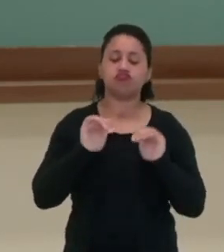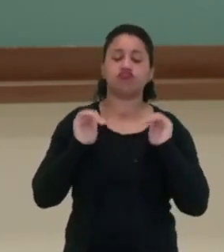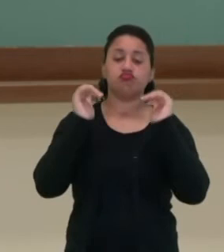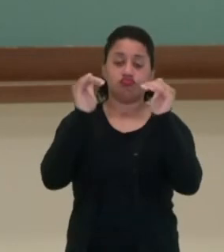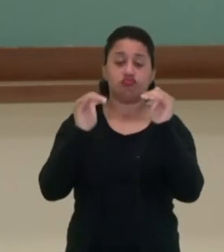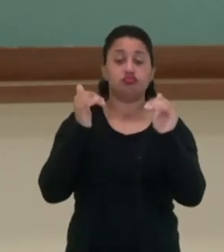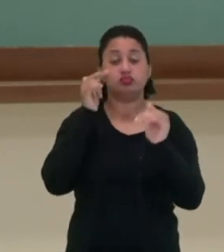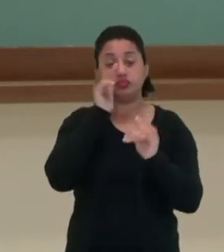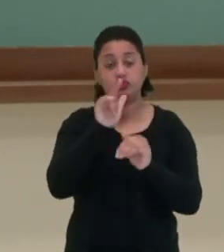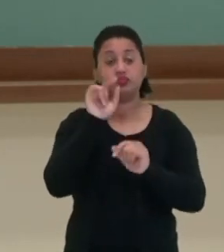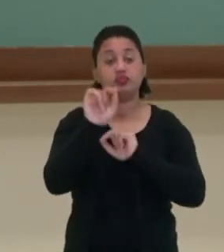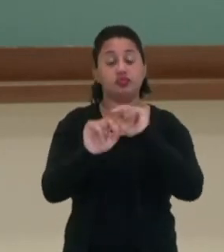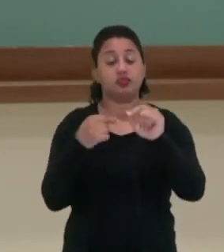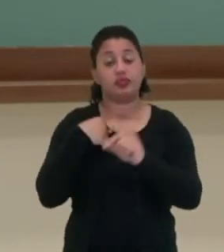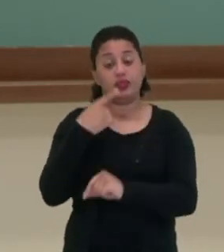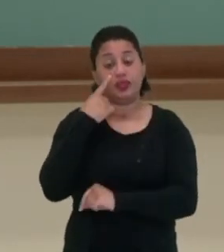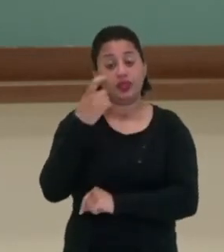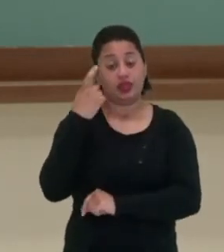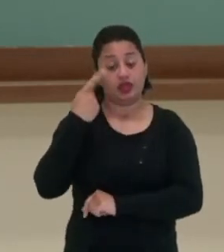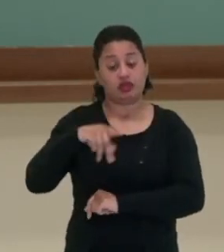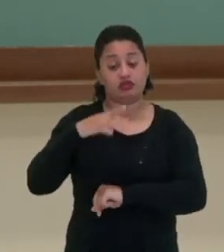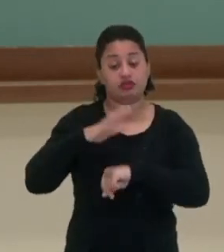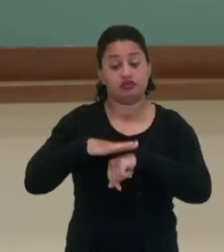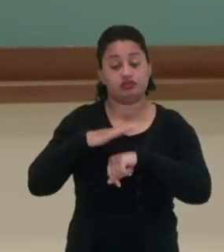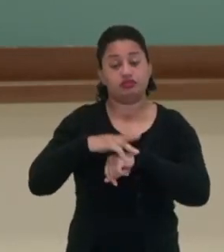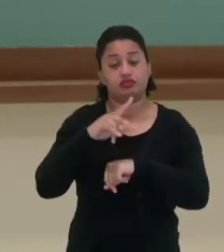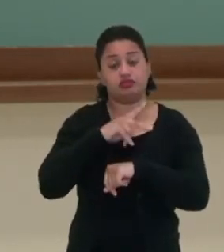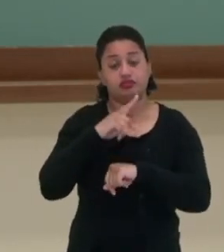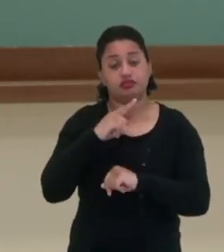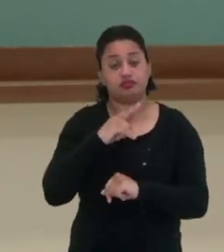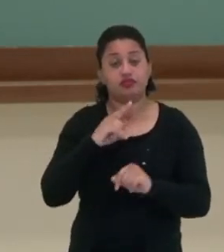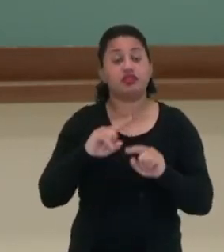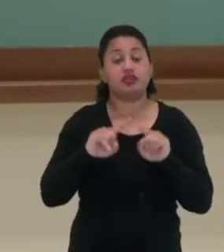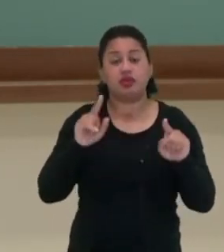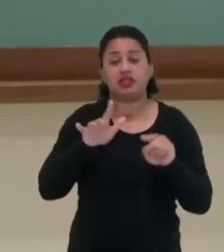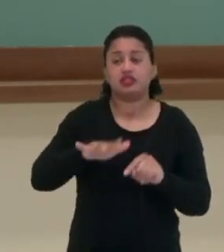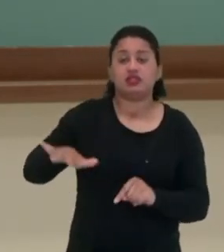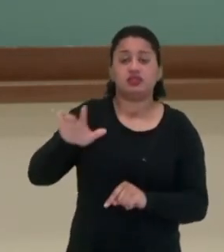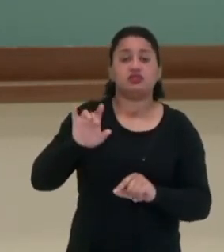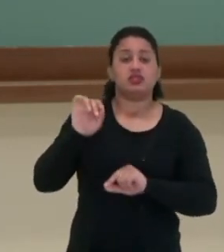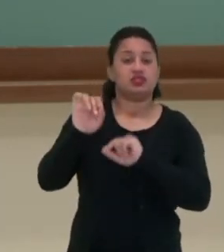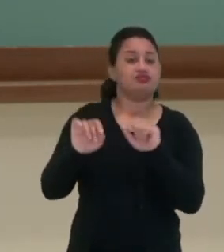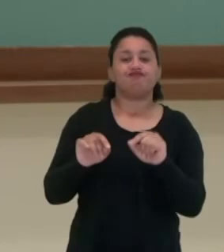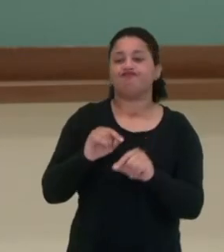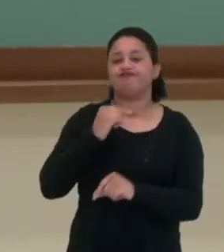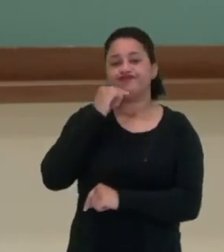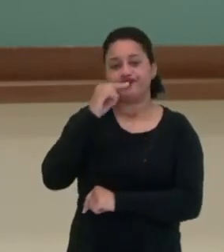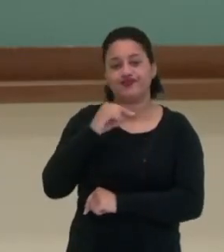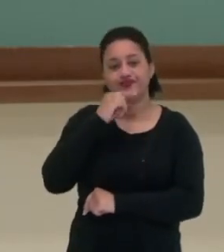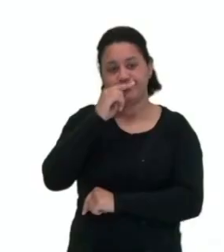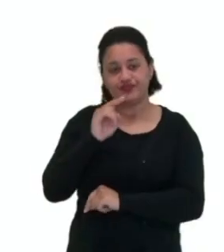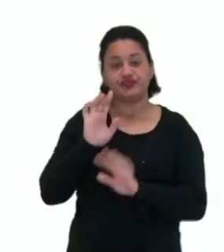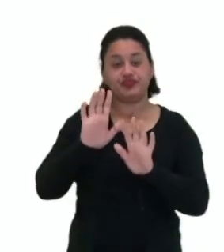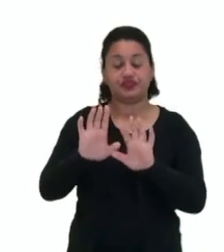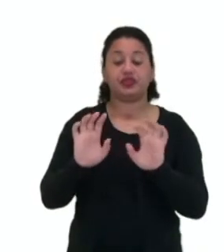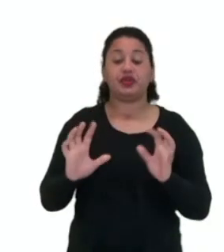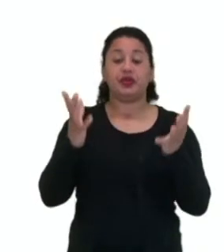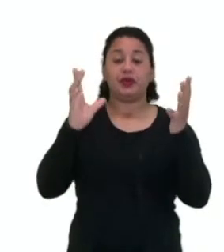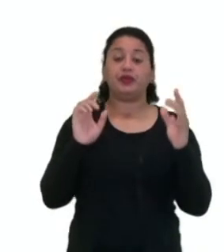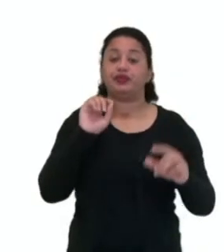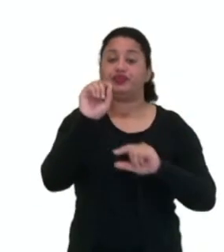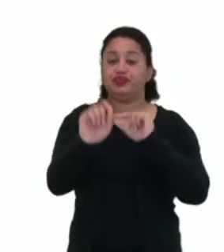os seus interesses. Porém, essa situação ela não acabou tendo êxito. E o que